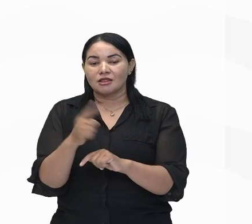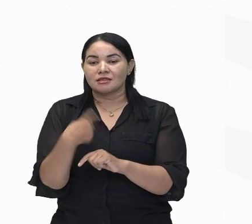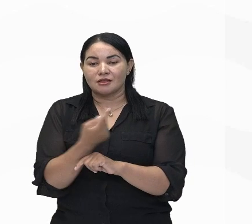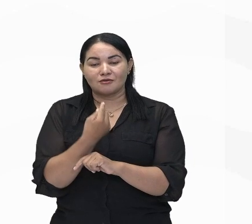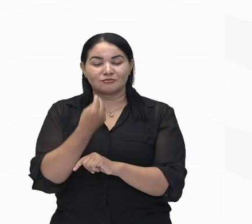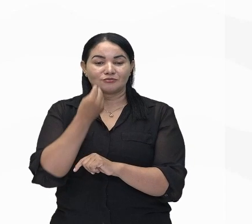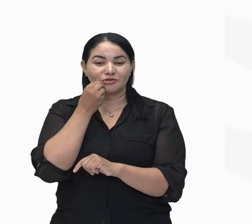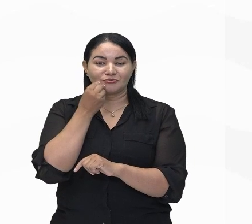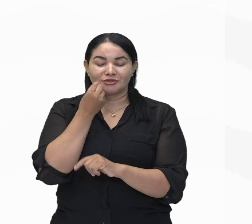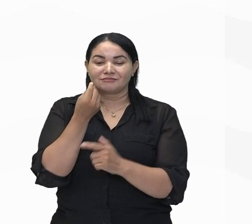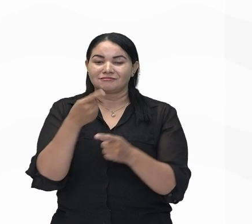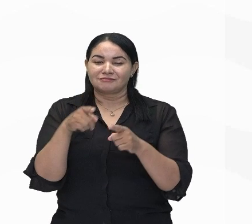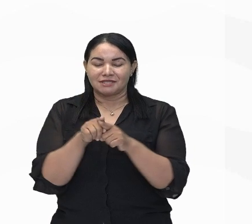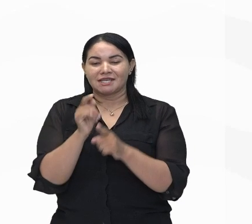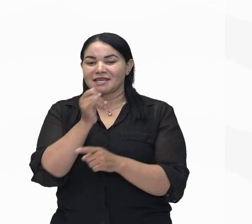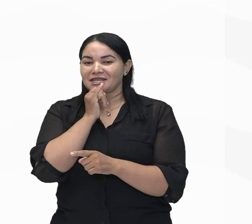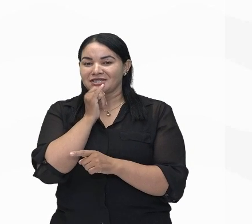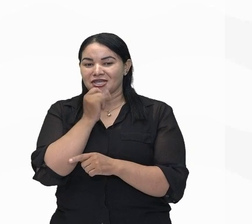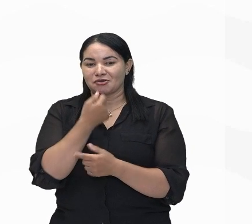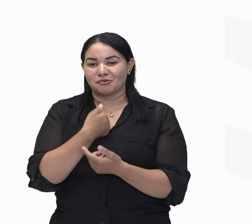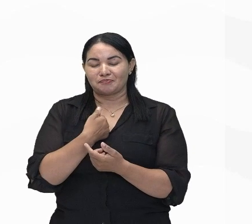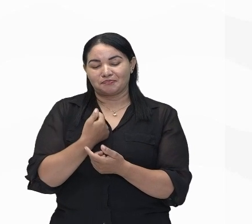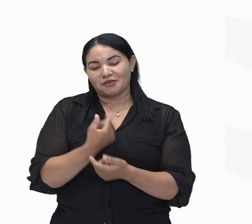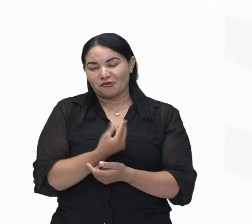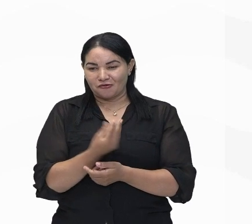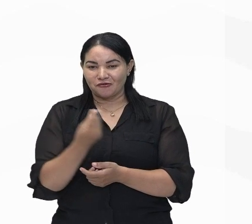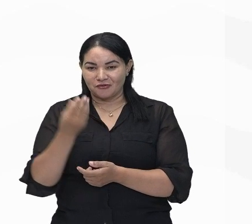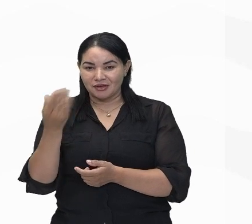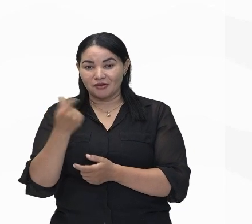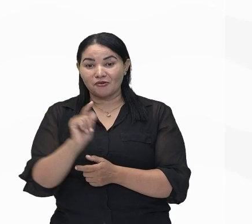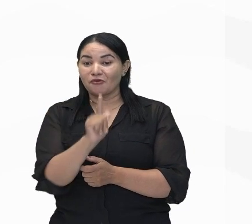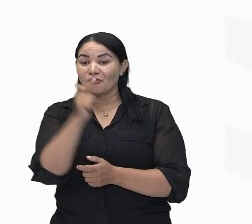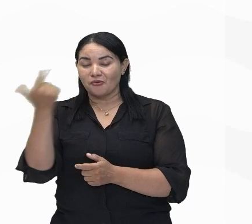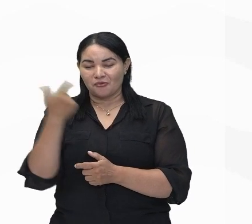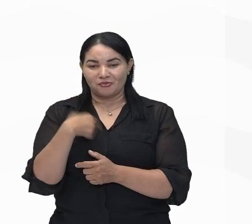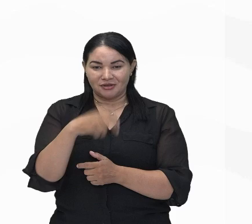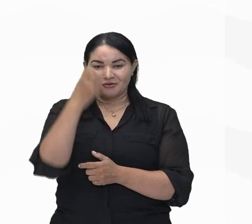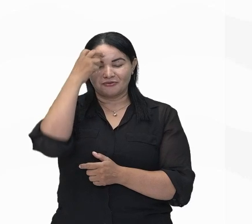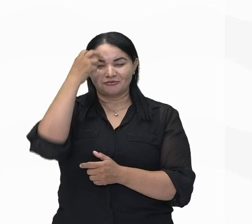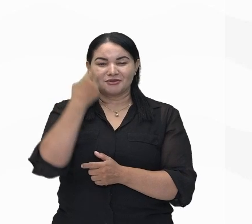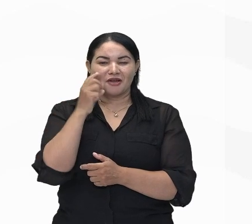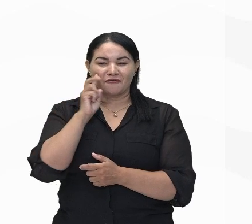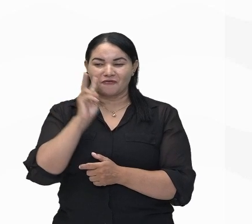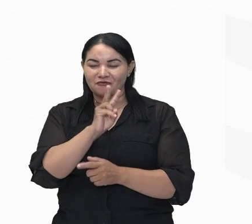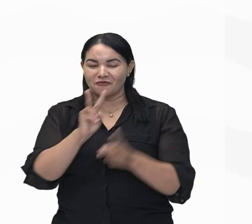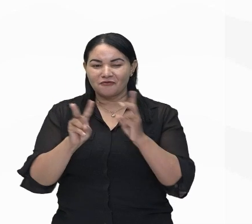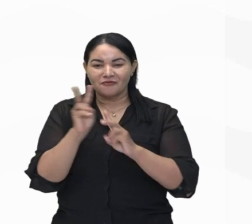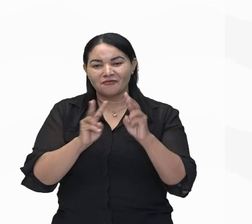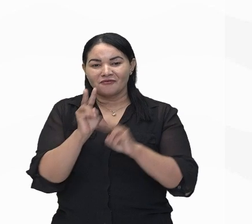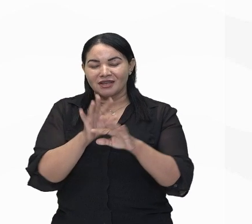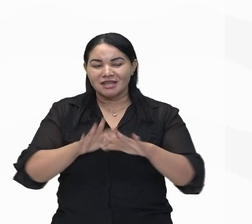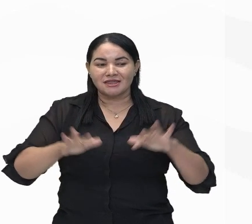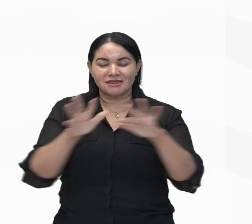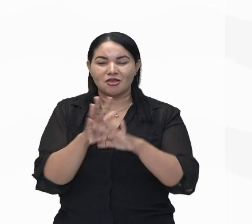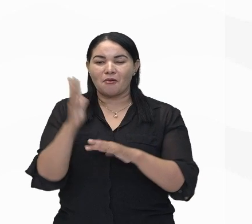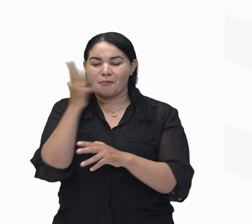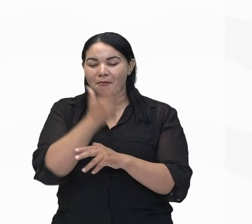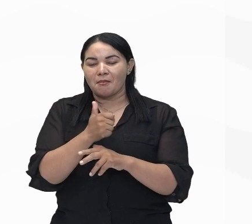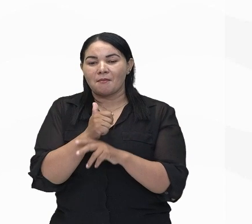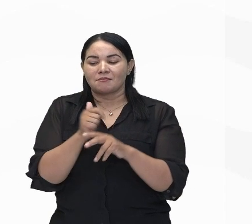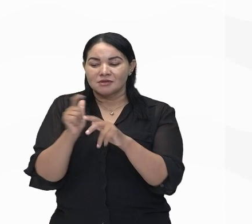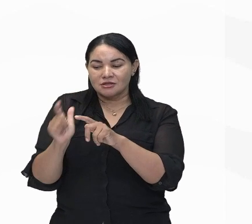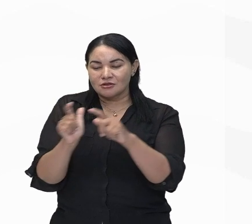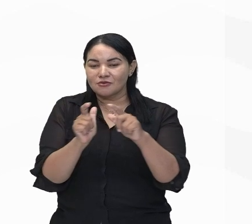nós saímos, por exemplo, do nosso lugar. Quando você viaja para uma outra cultura, você vai também ver a beleza que é, né, aquele lugar.